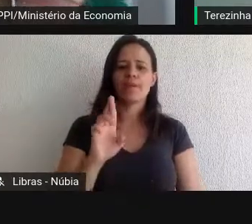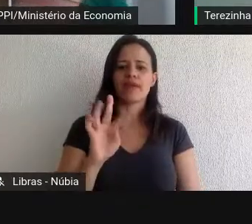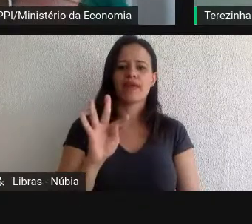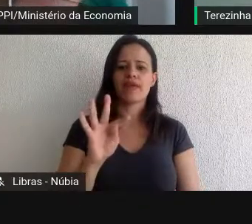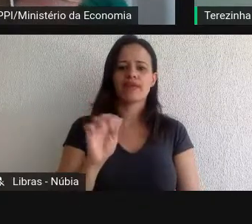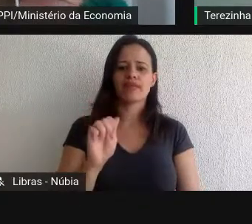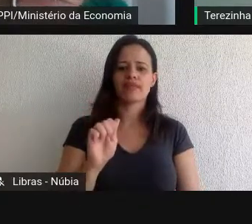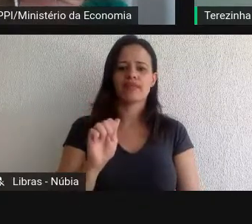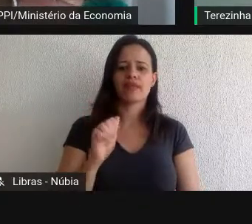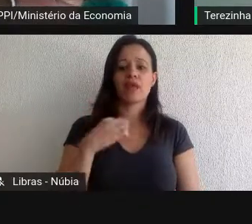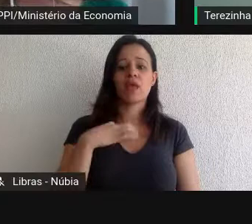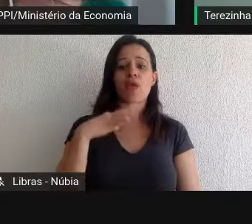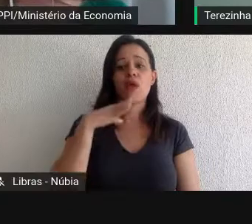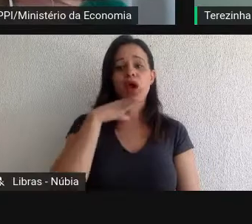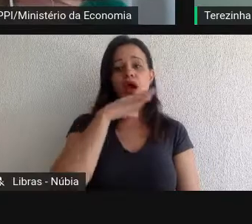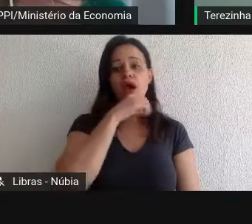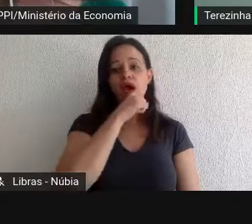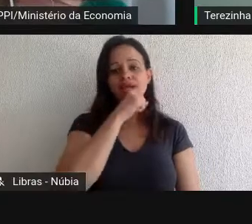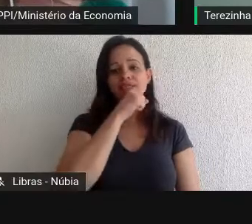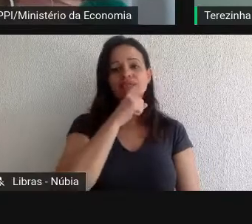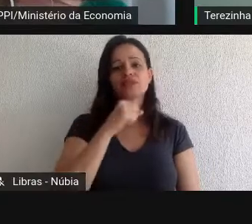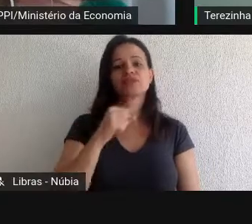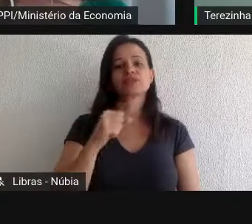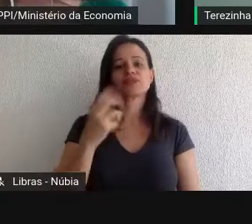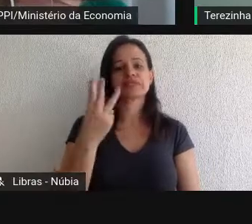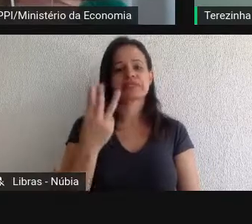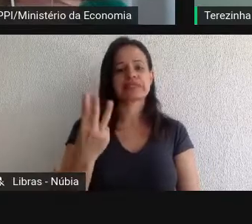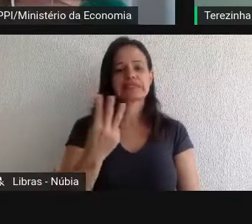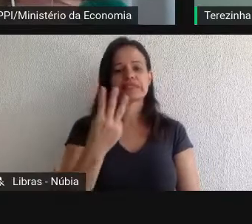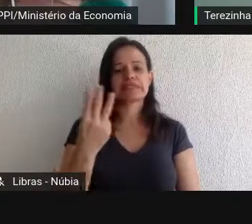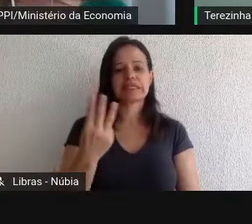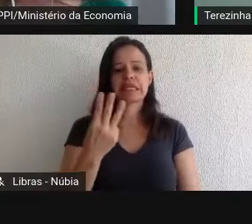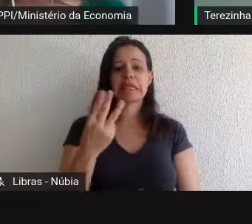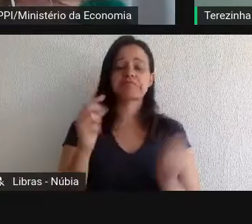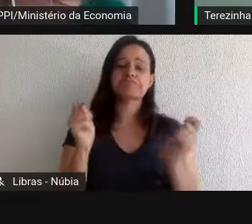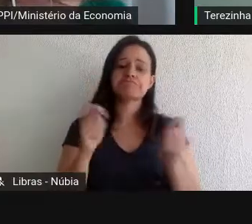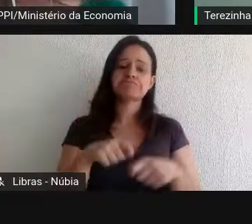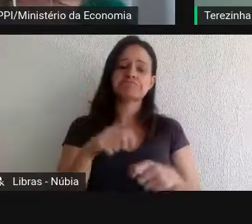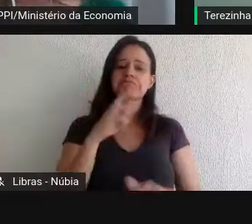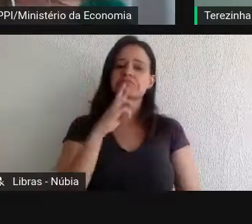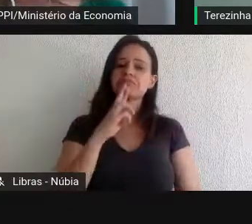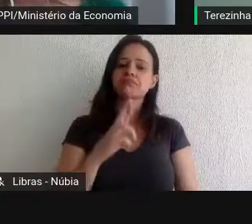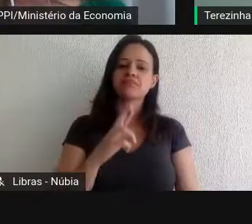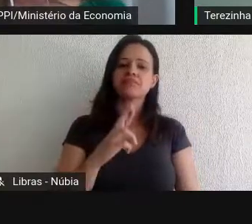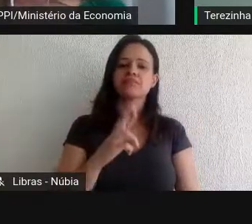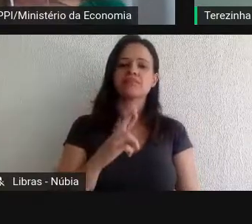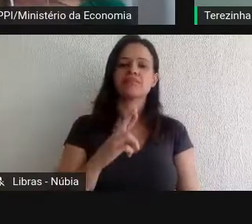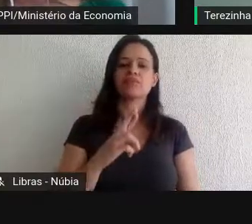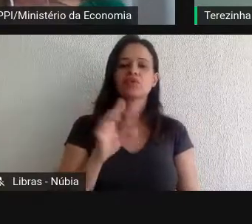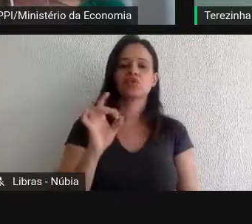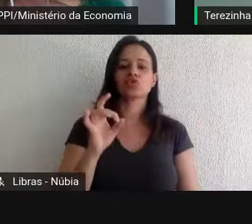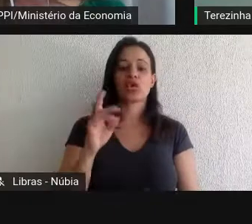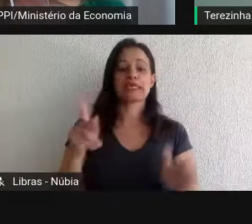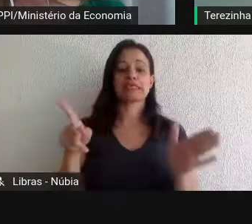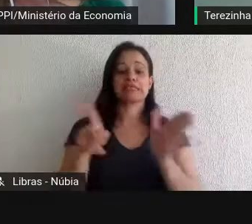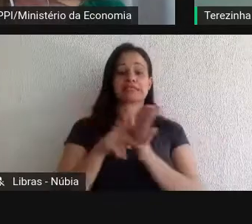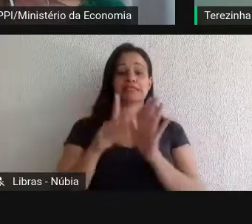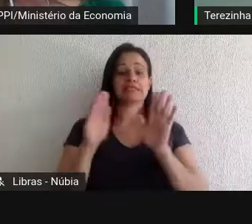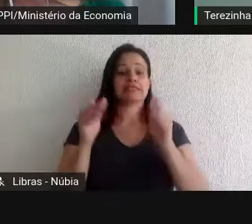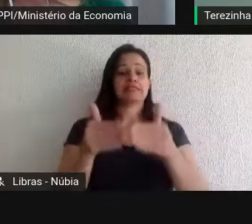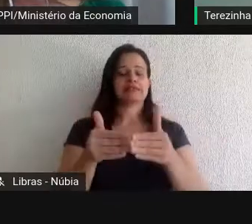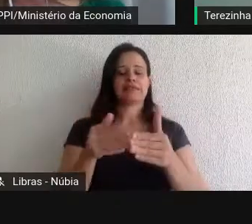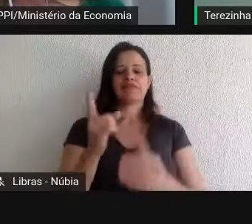creio que ela seja, que vocês três têm condições de responder, né? Não é nada muito específico em relação